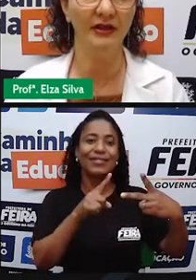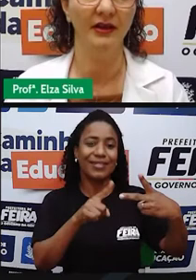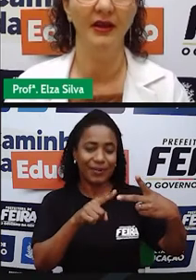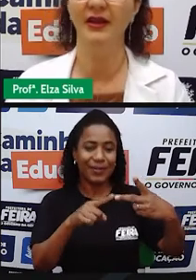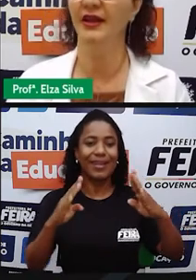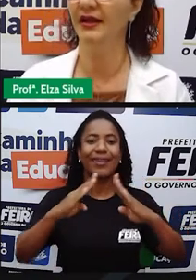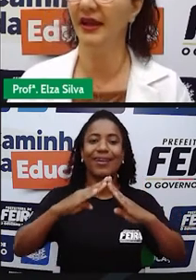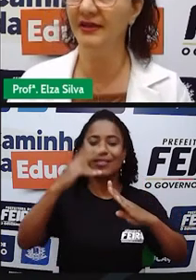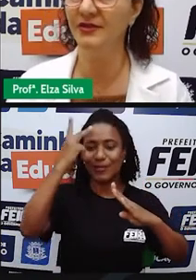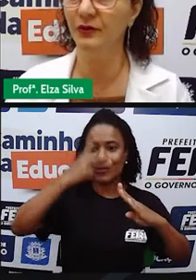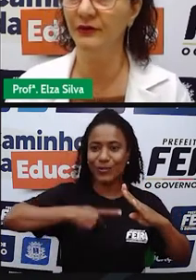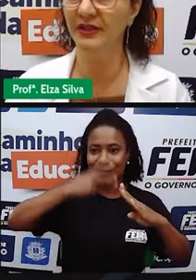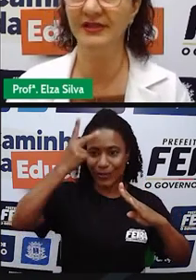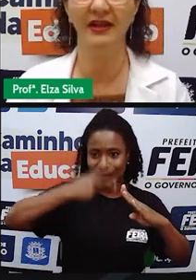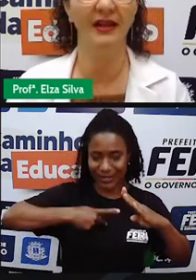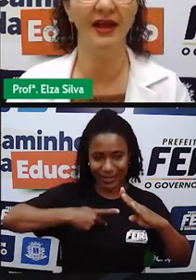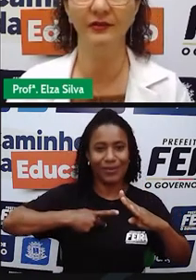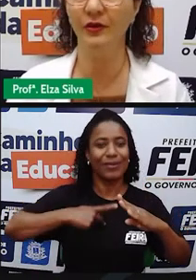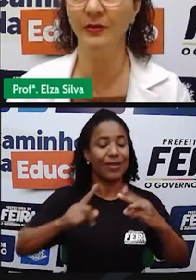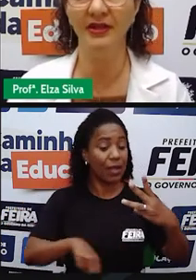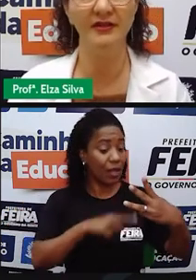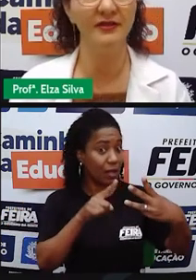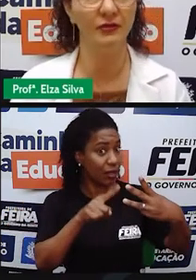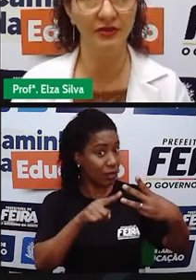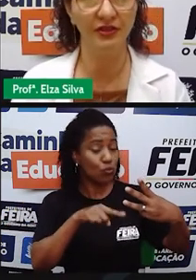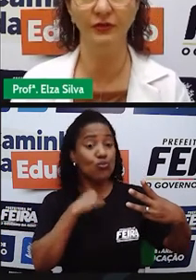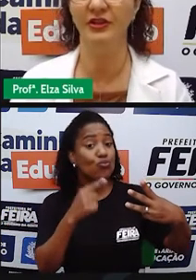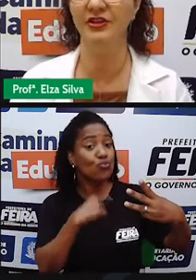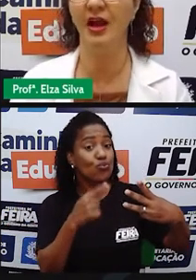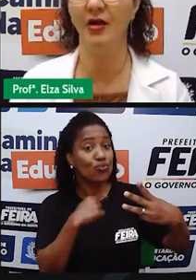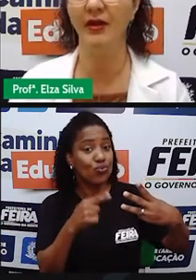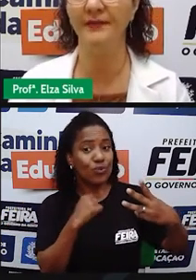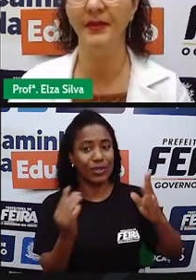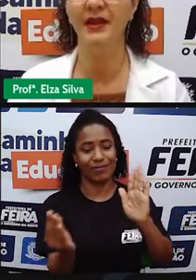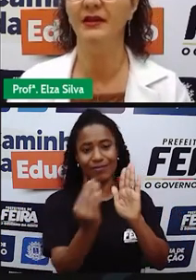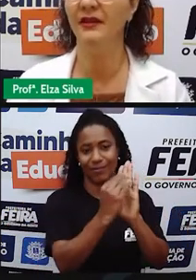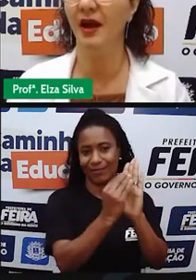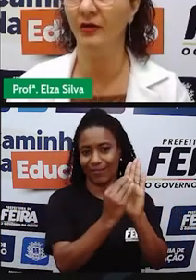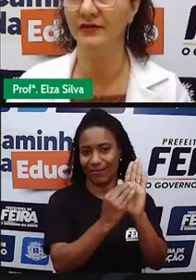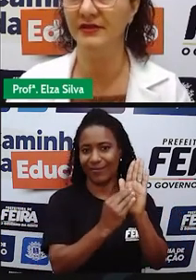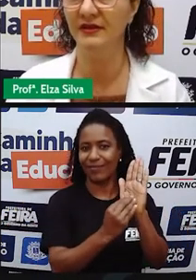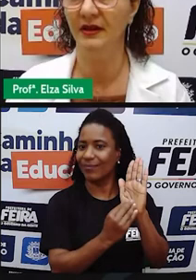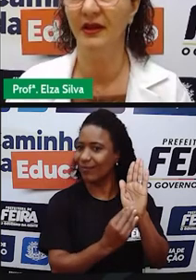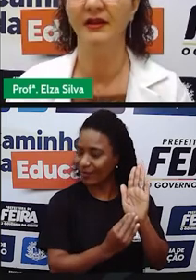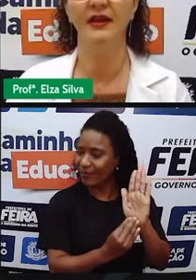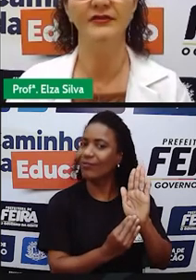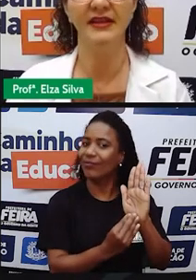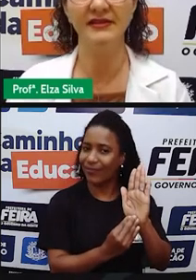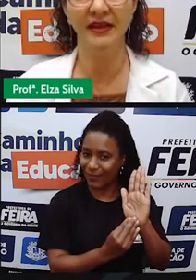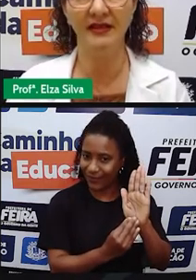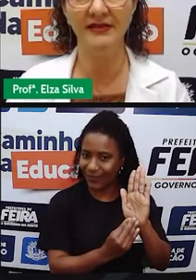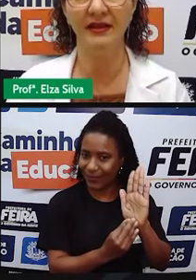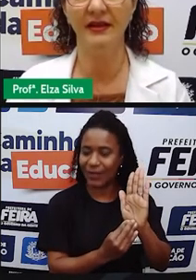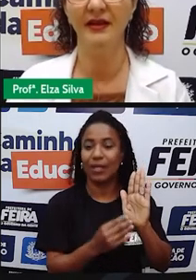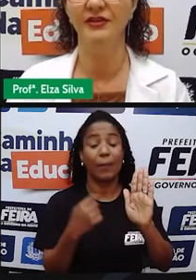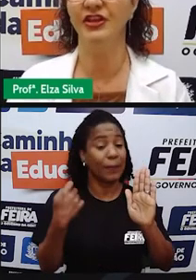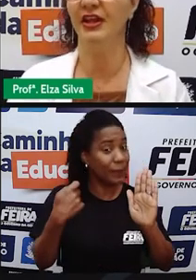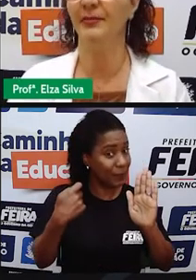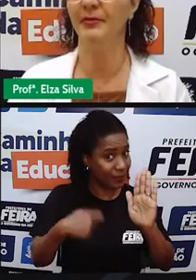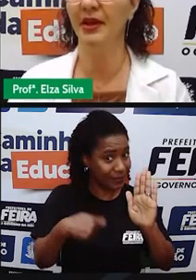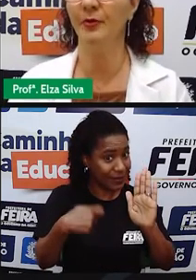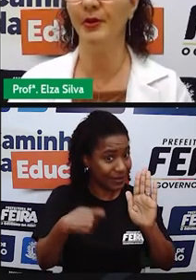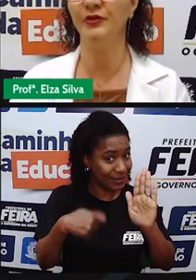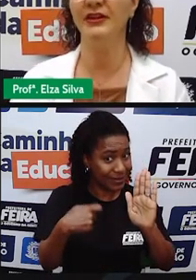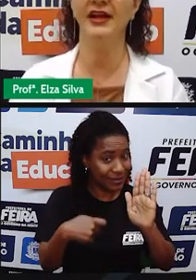homework. E aquelas dúvidas que naturalmente surgem durante a aula, doubts. Não se esqueça de